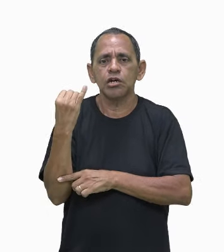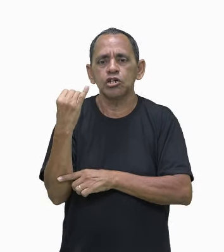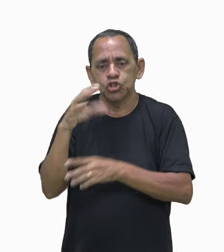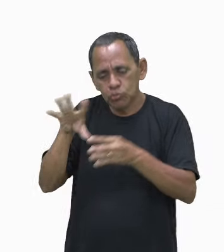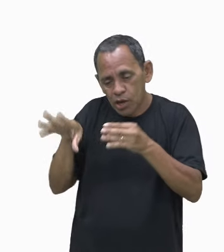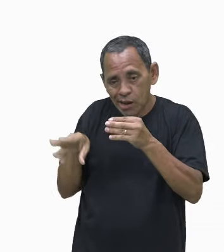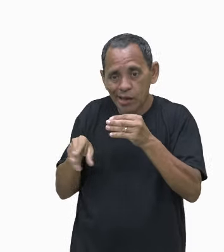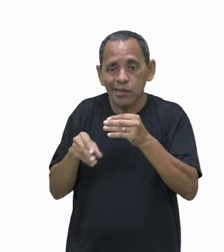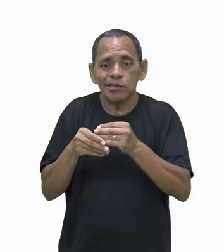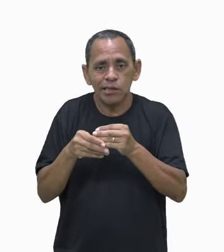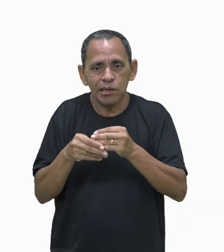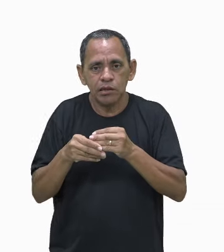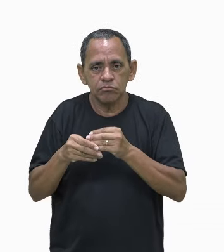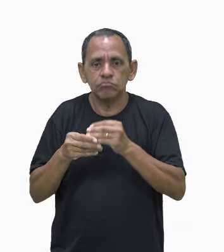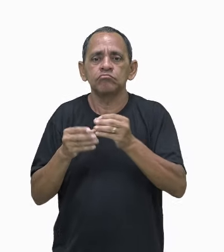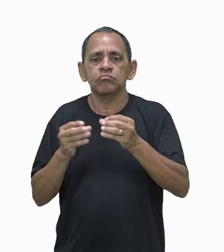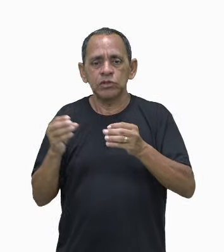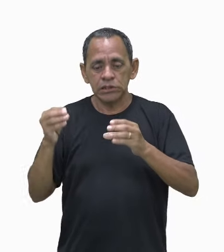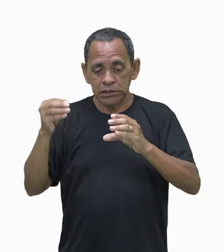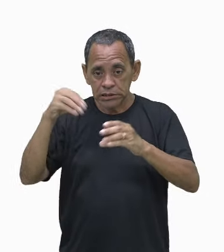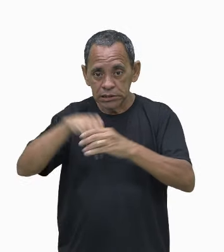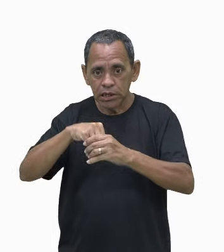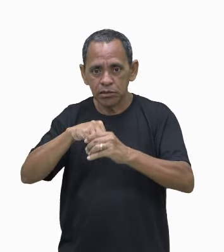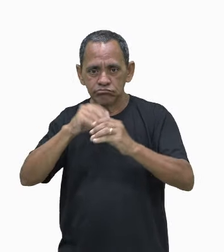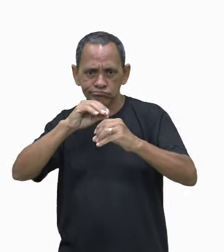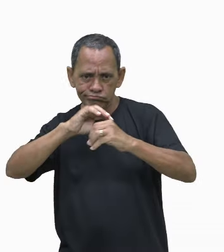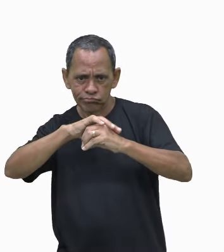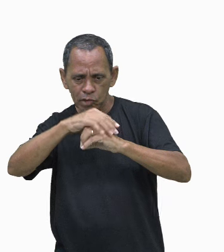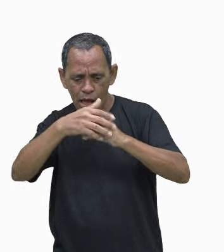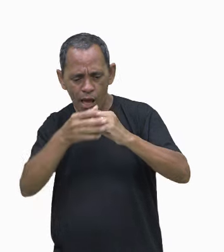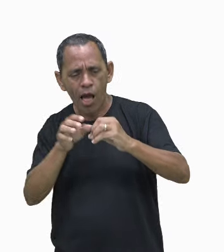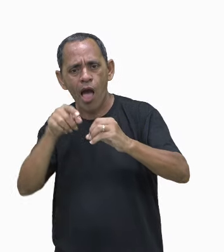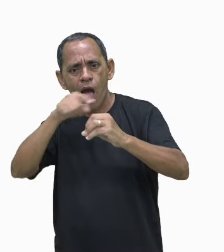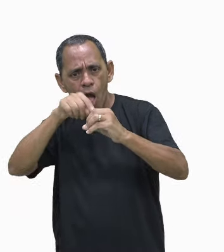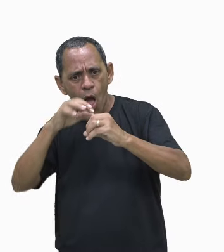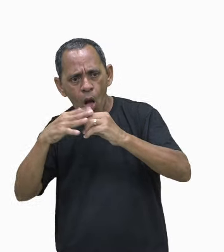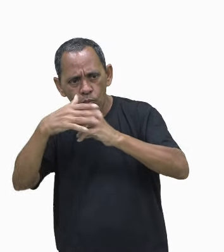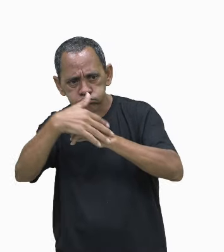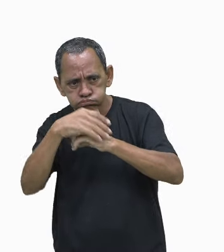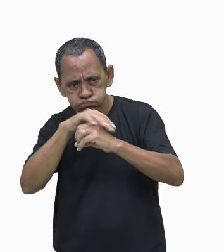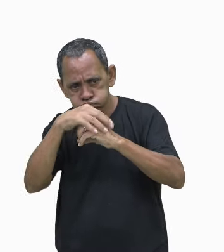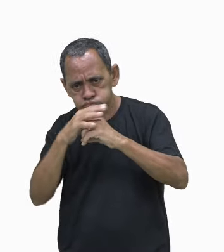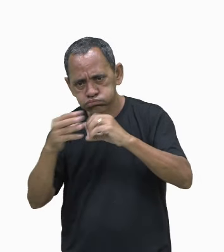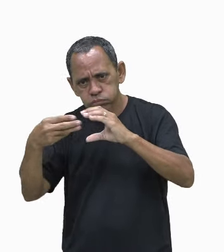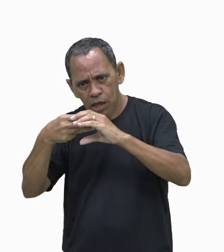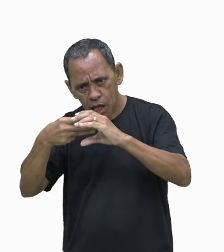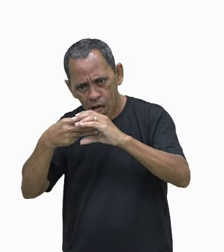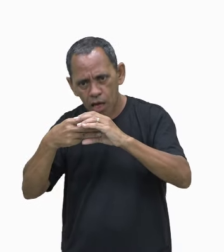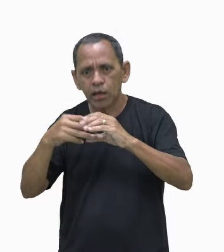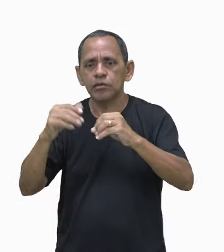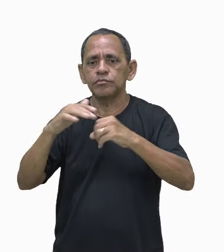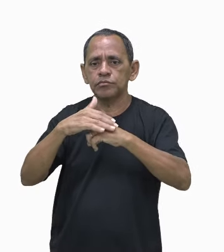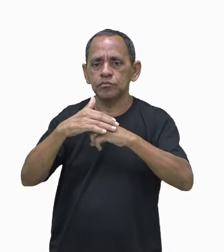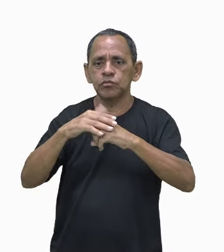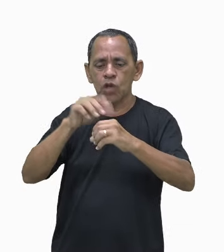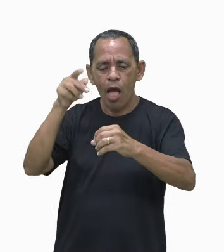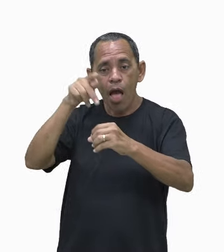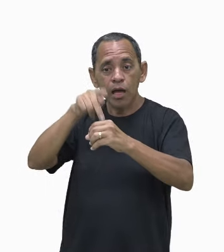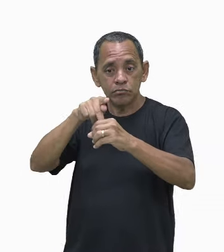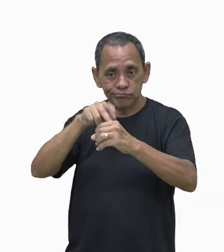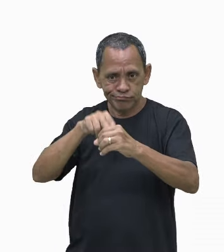aquele citoplasma, né? Então, a célula é formada de membrana plasmática, citoplasma e núcleo. Então, a composição